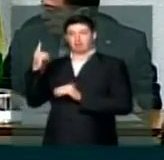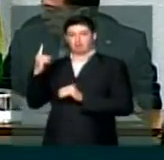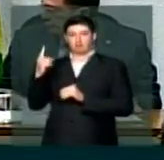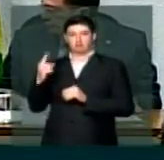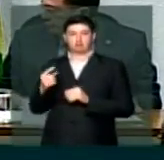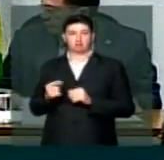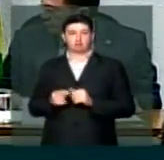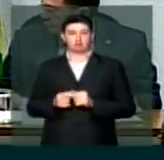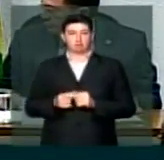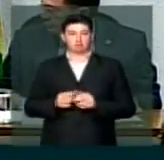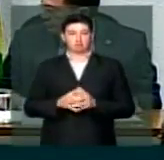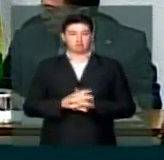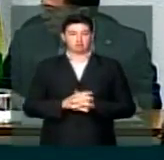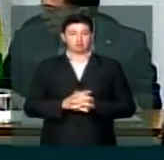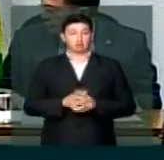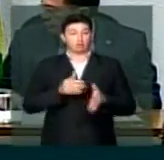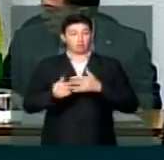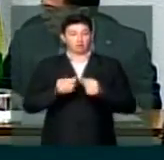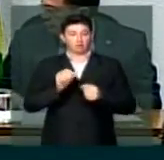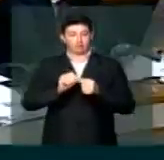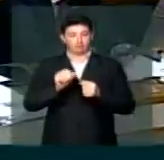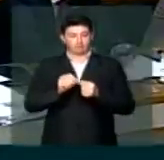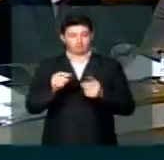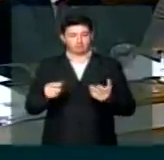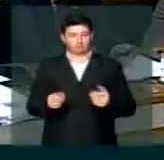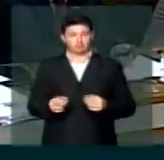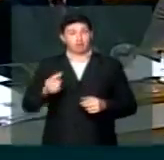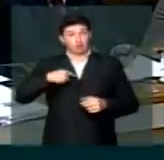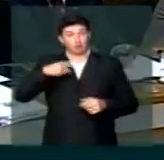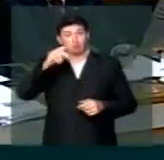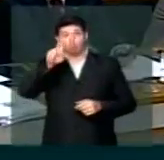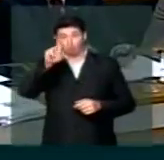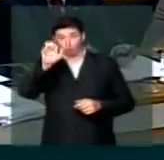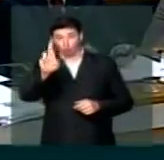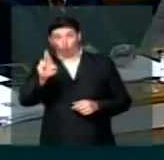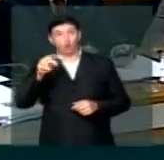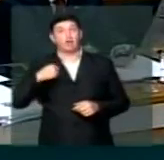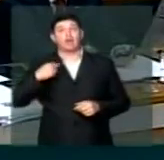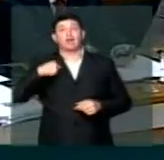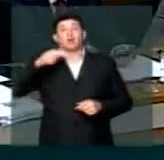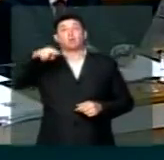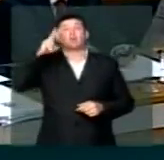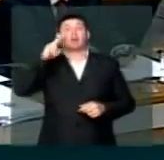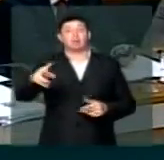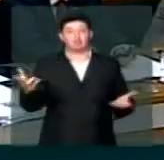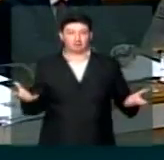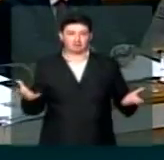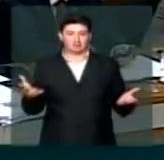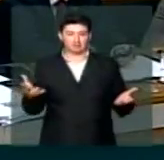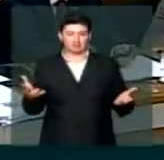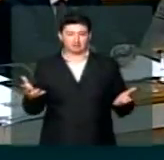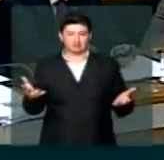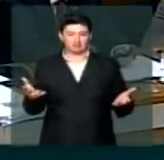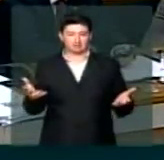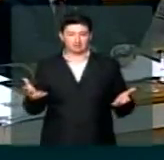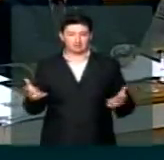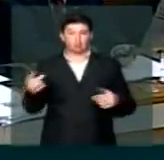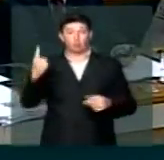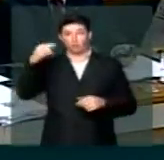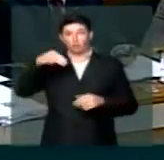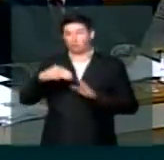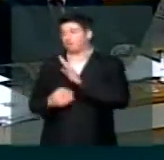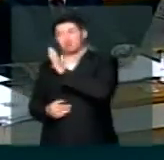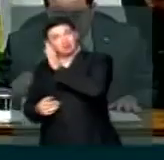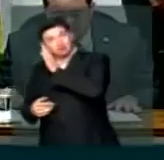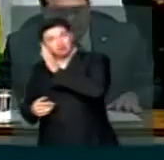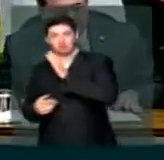interrogatório. A cada pergunta que for feita... Vossa Excelência, eu como promotor há 27 anos, eu nunca vi. O juiz fazia a pergunta, o réu falou assim, um minutinho. Sim,